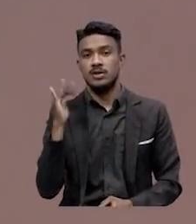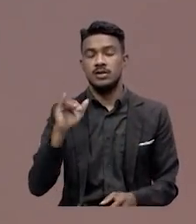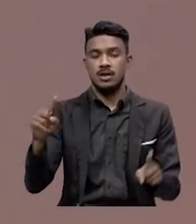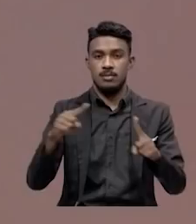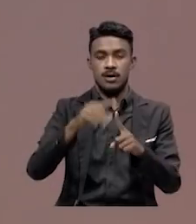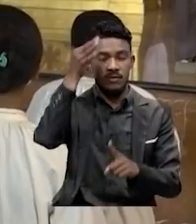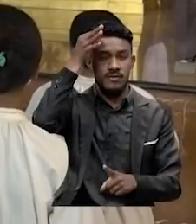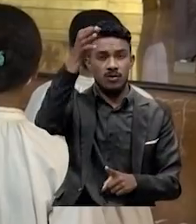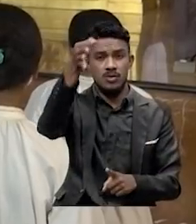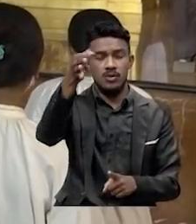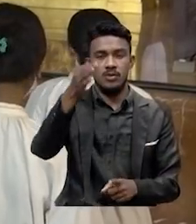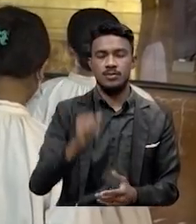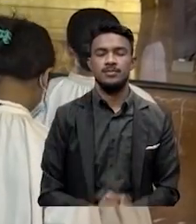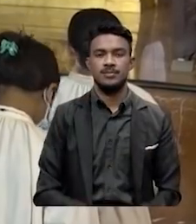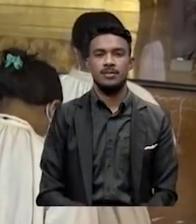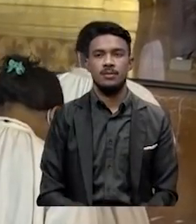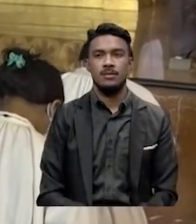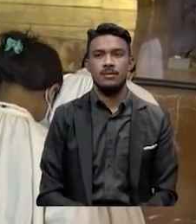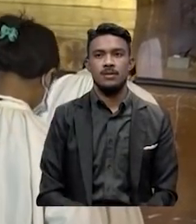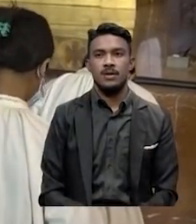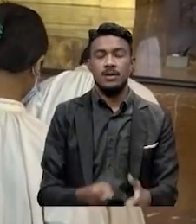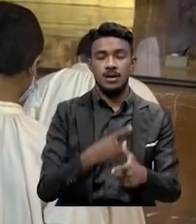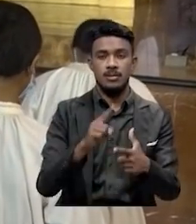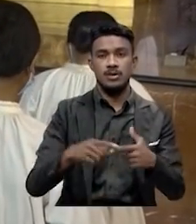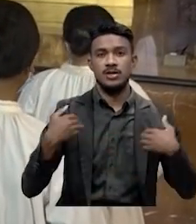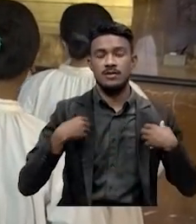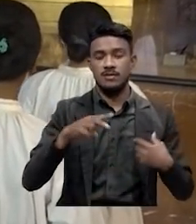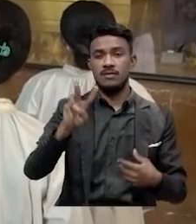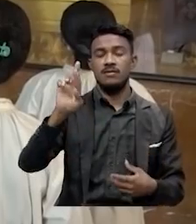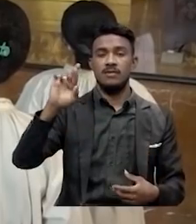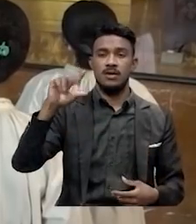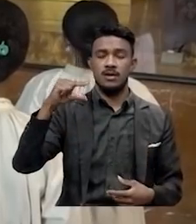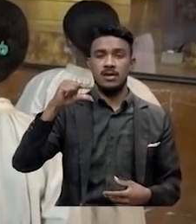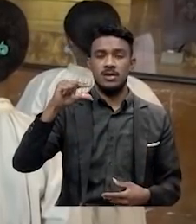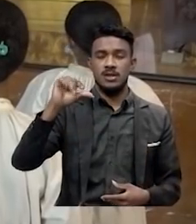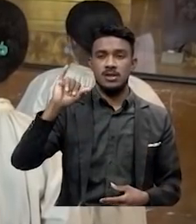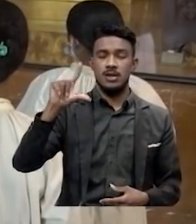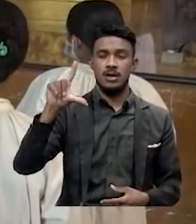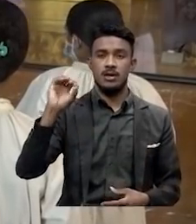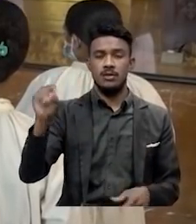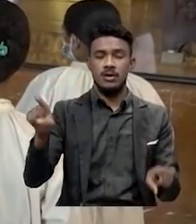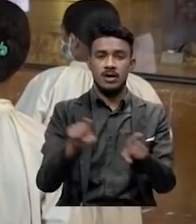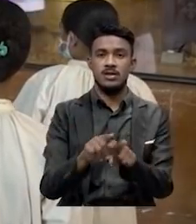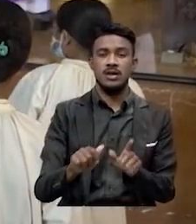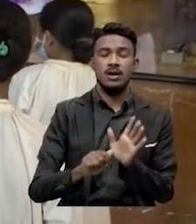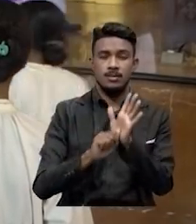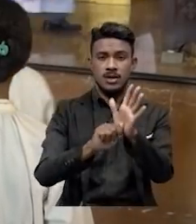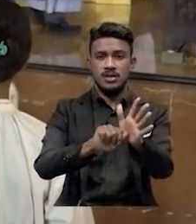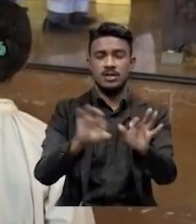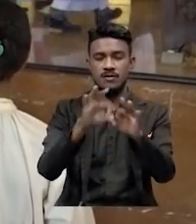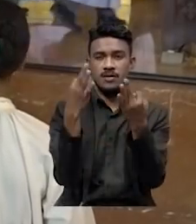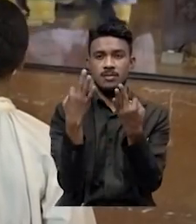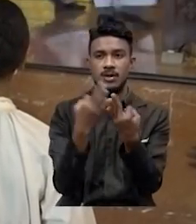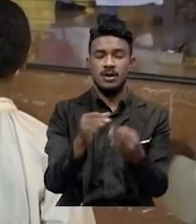futuro salesiano. Além de ne, Dom Virgílio no dar delegado família salesiano, nebe